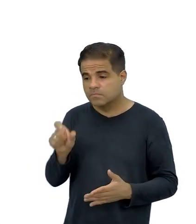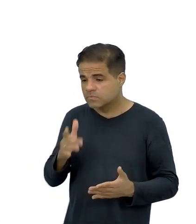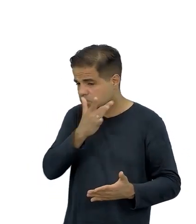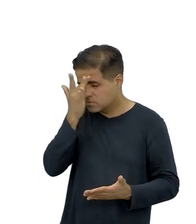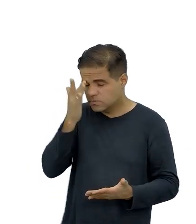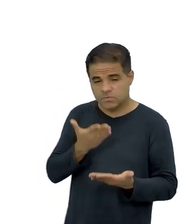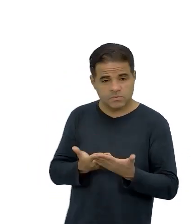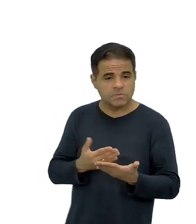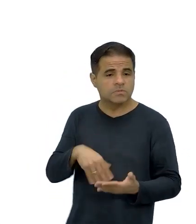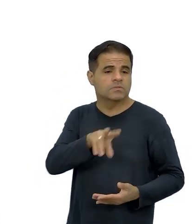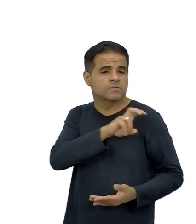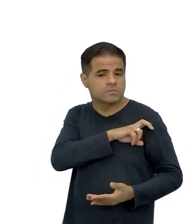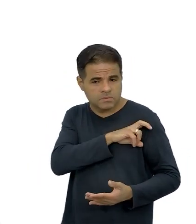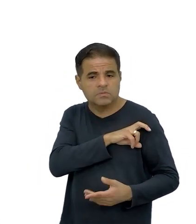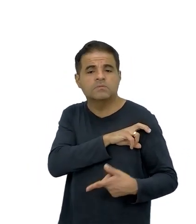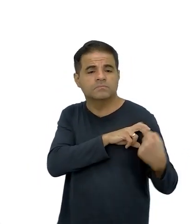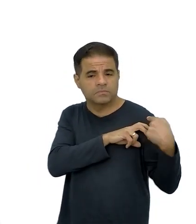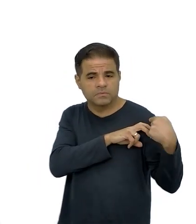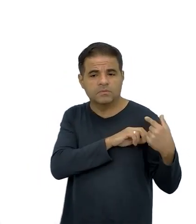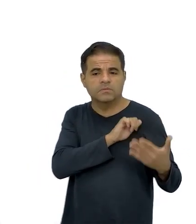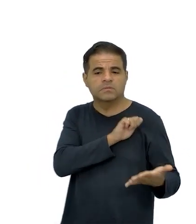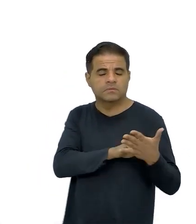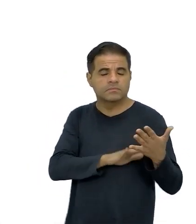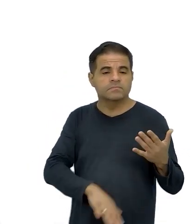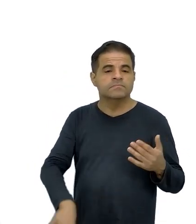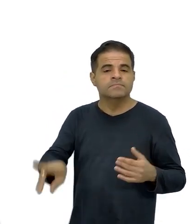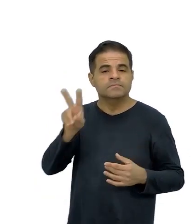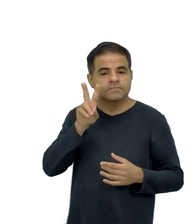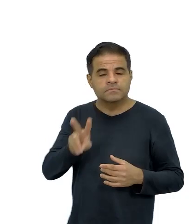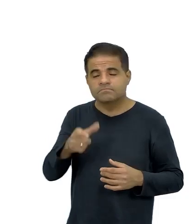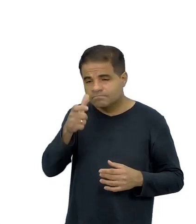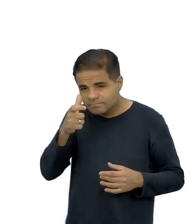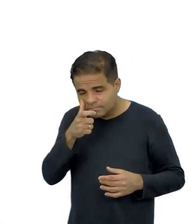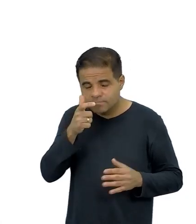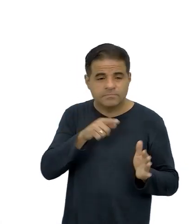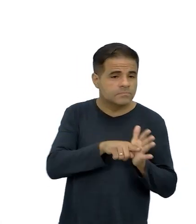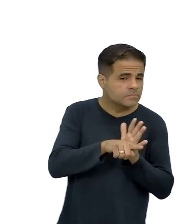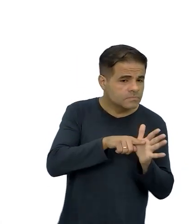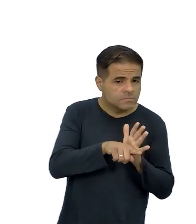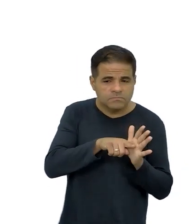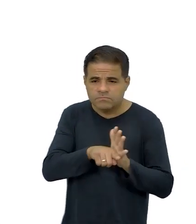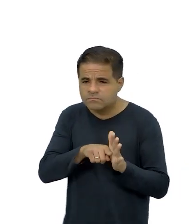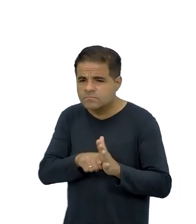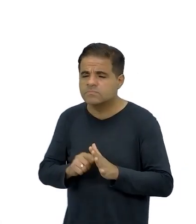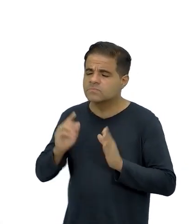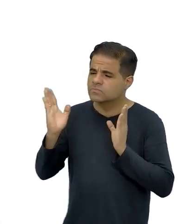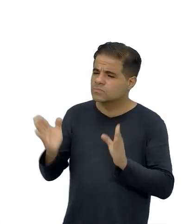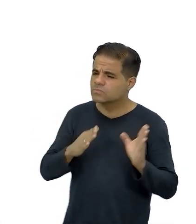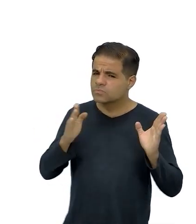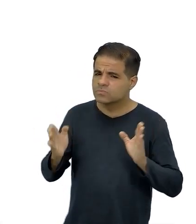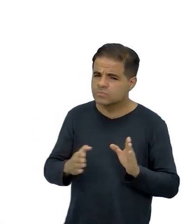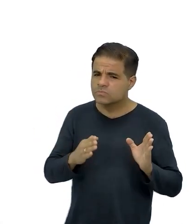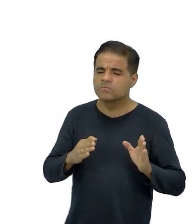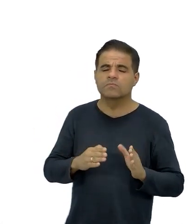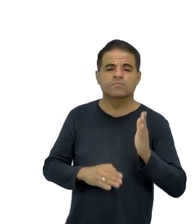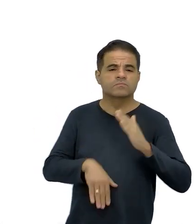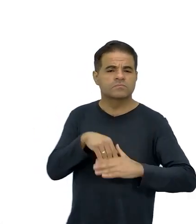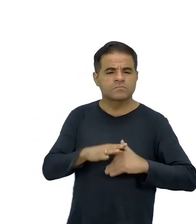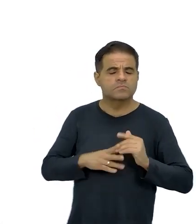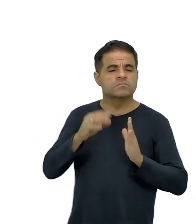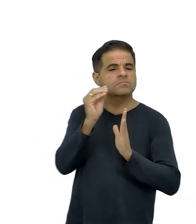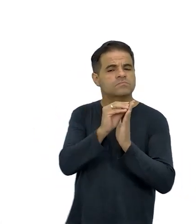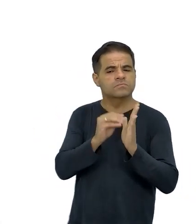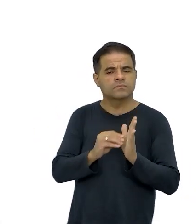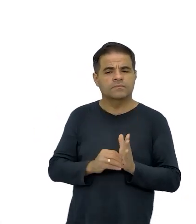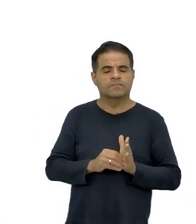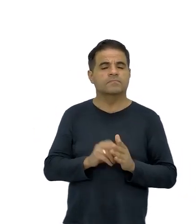estudante do 5º ano. Na atividade 2, analisar a situação de produção da carta e os sinais de